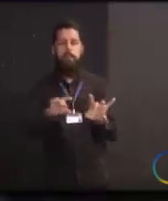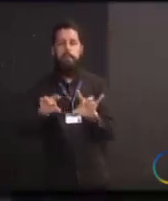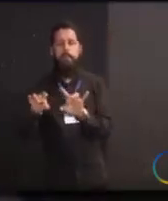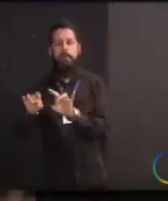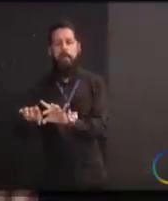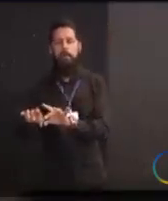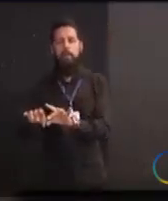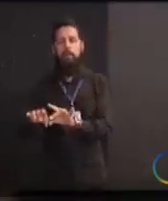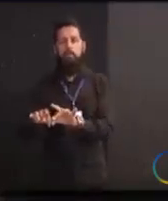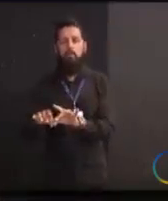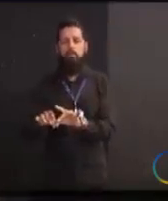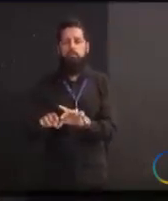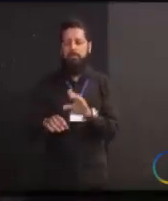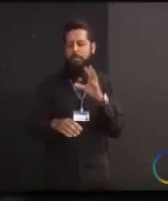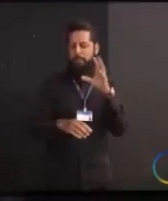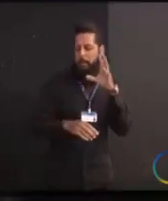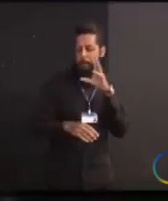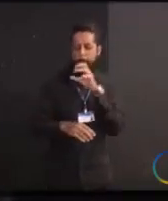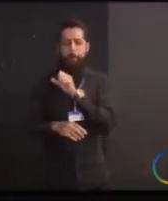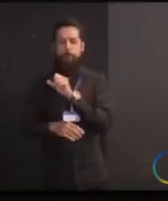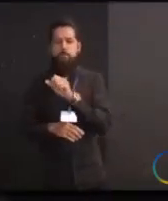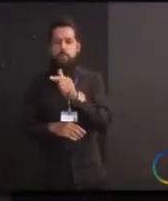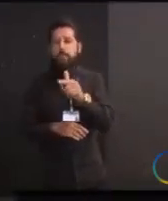sem se apressar,